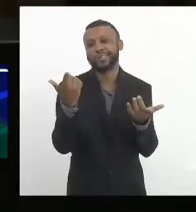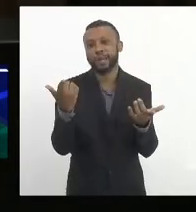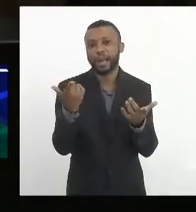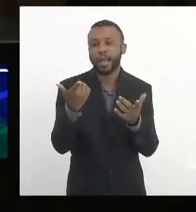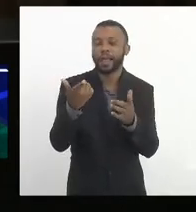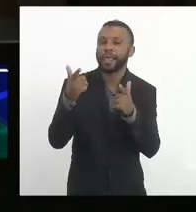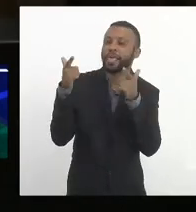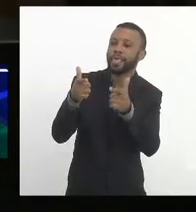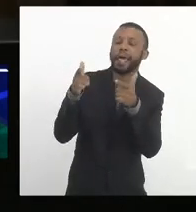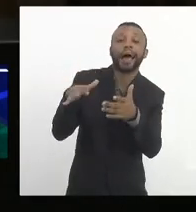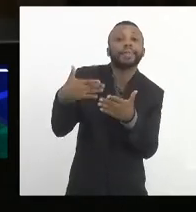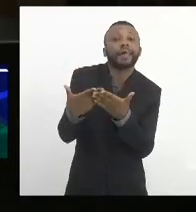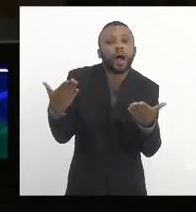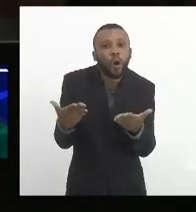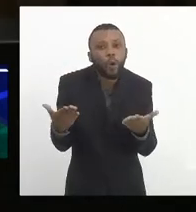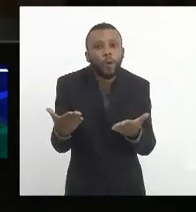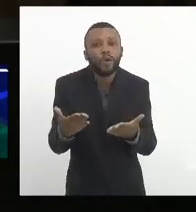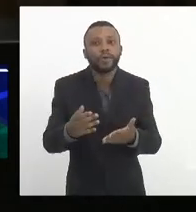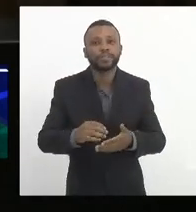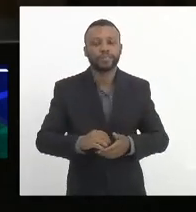Santíssima até hoje